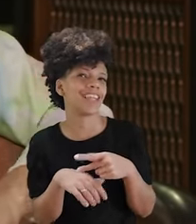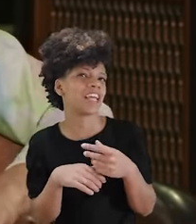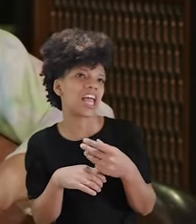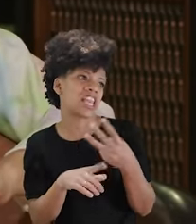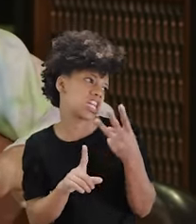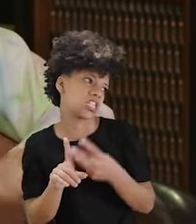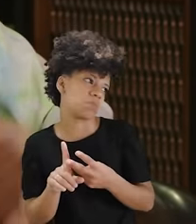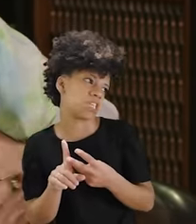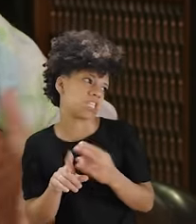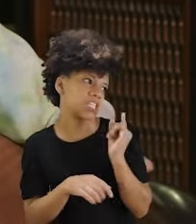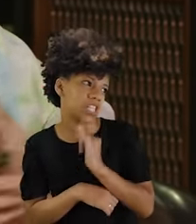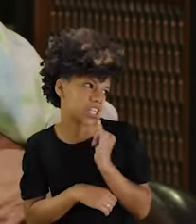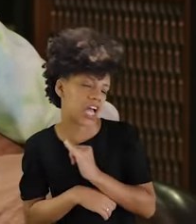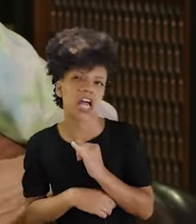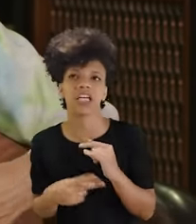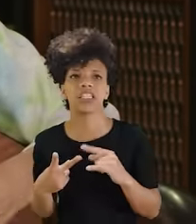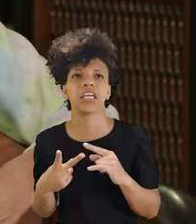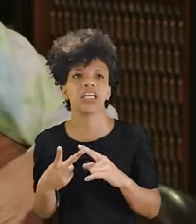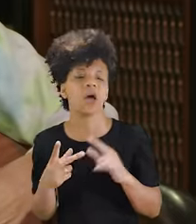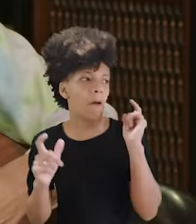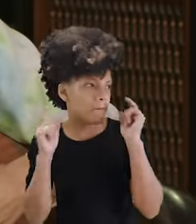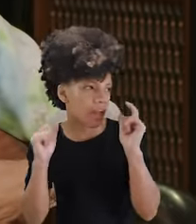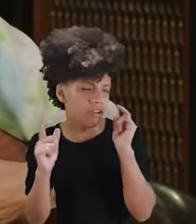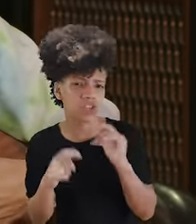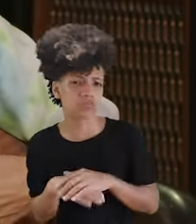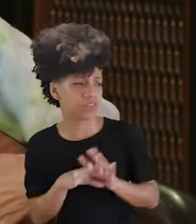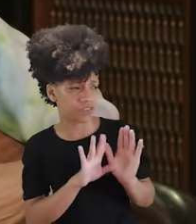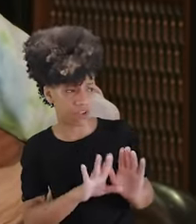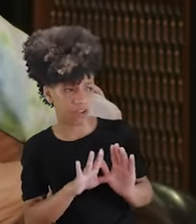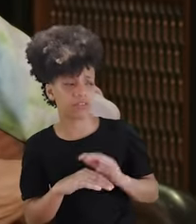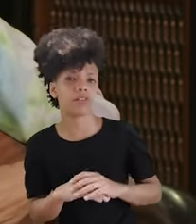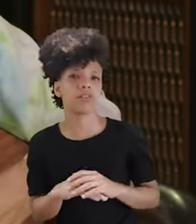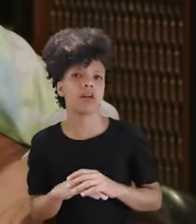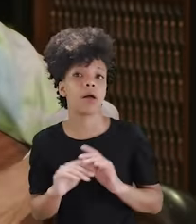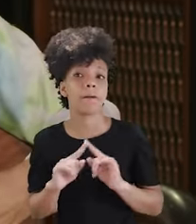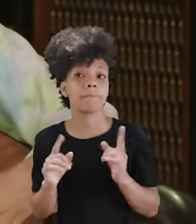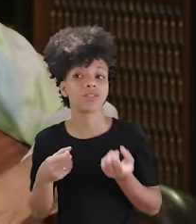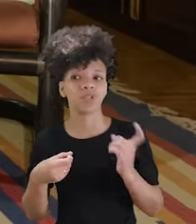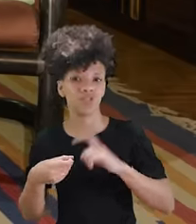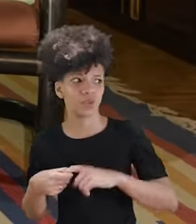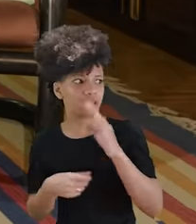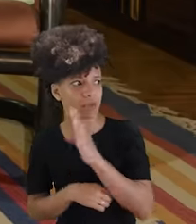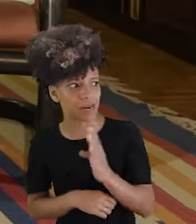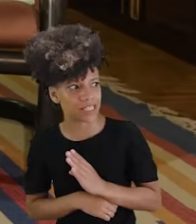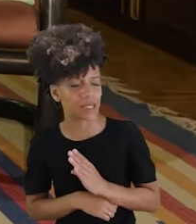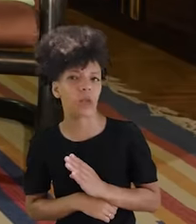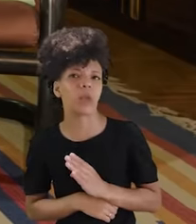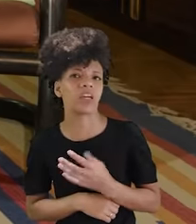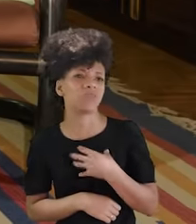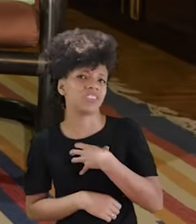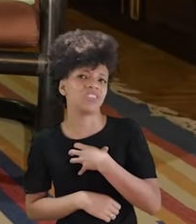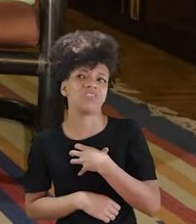né e eu voltei para cá pô E aí viu e me senti a linha nada por um ano sem fazer nenhuma